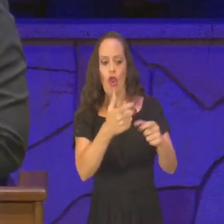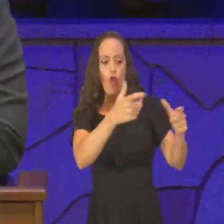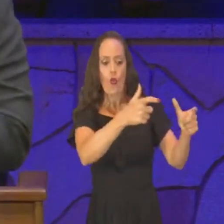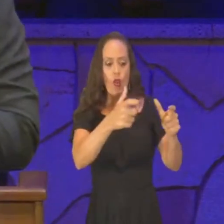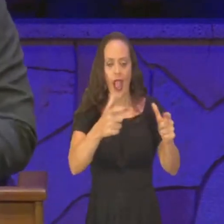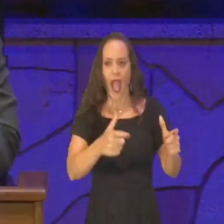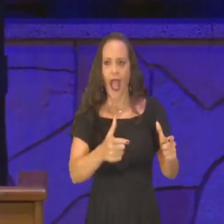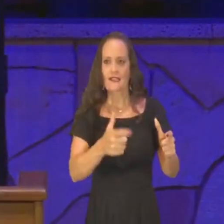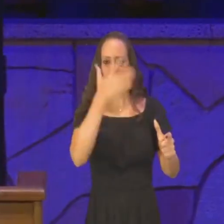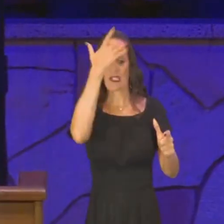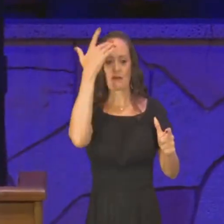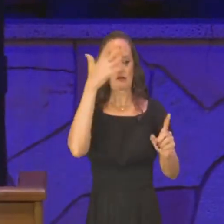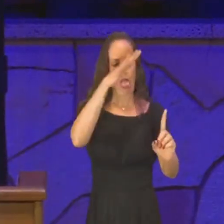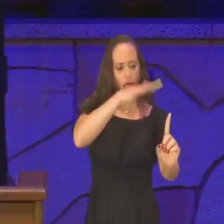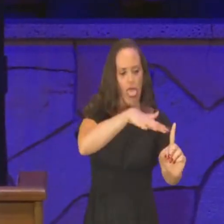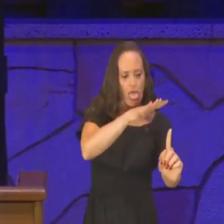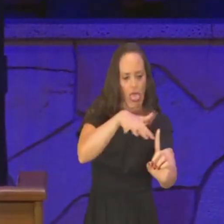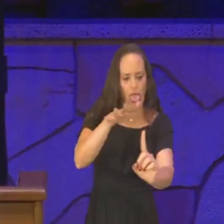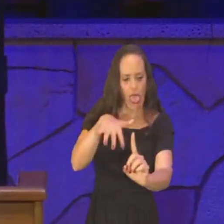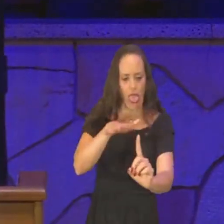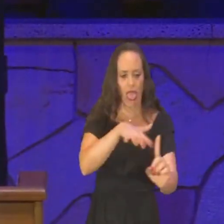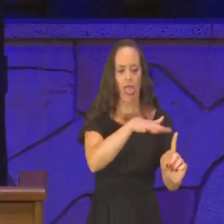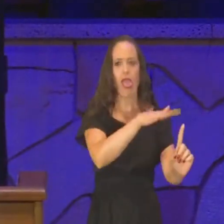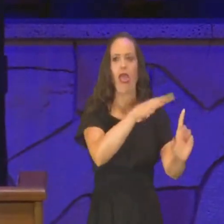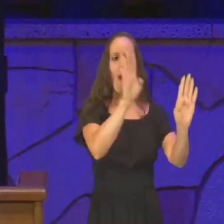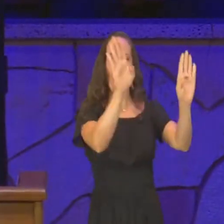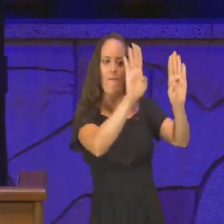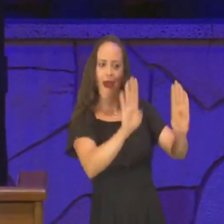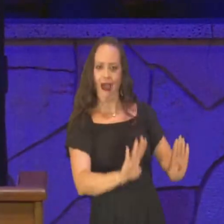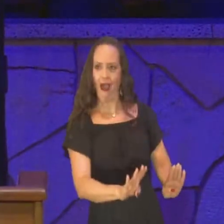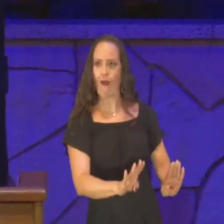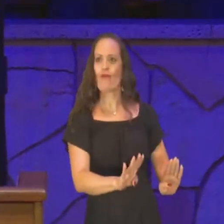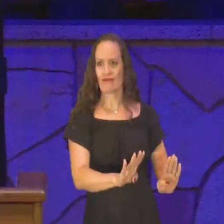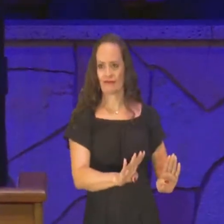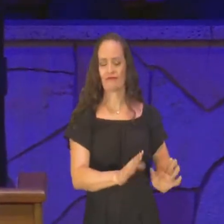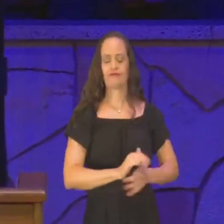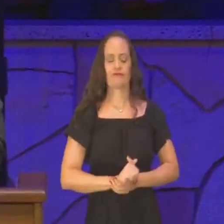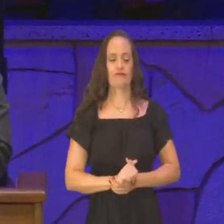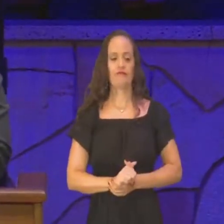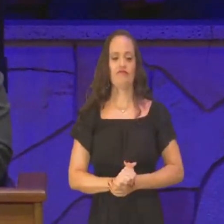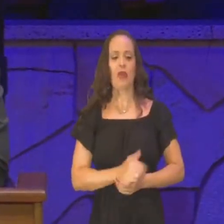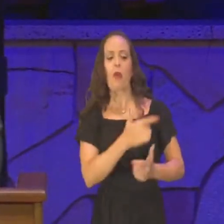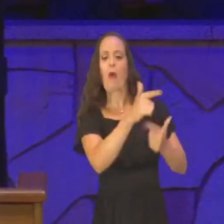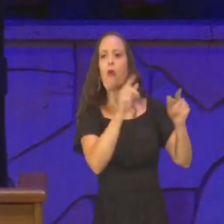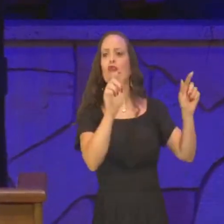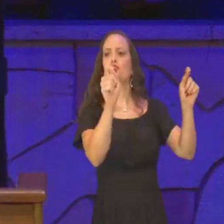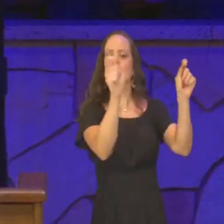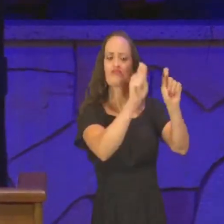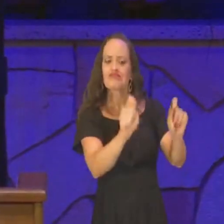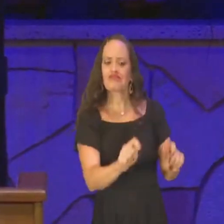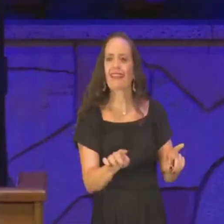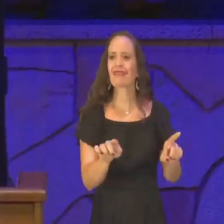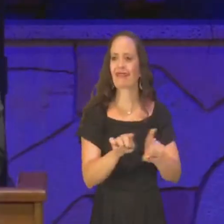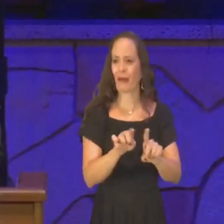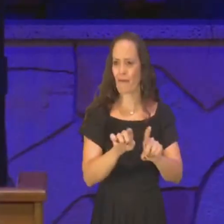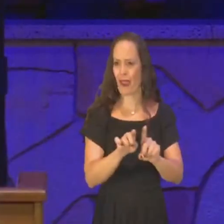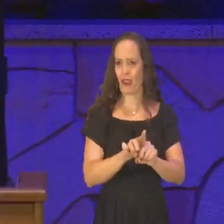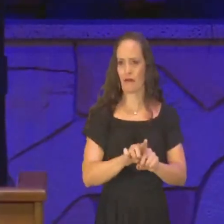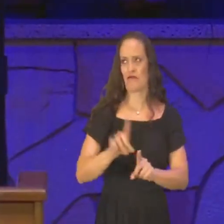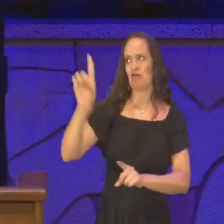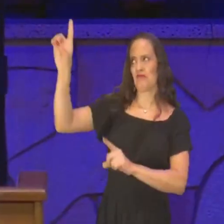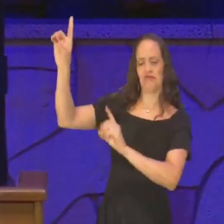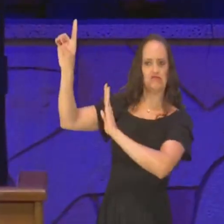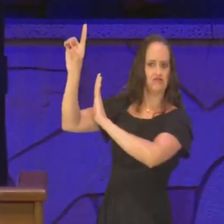que as pessoas pudessem adorar Baal e outras divindades. Altares ao Deus de Israel